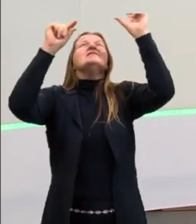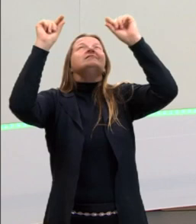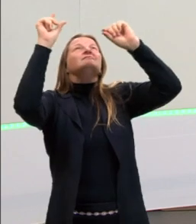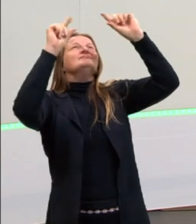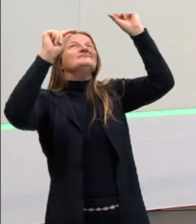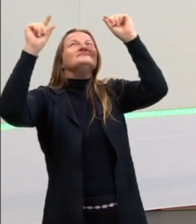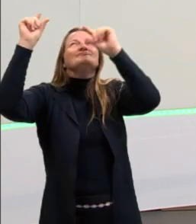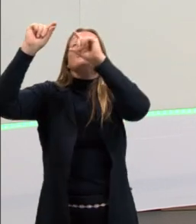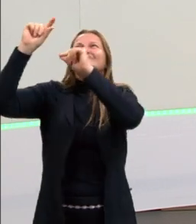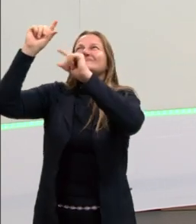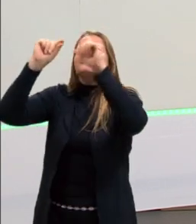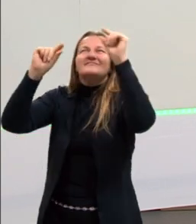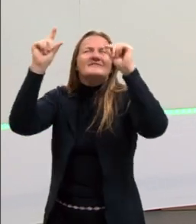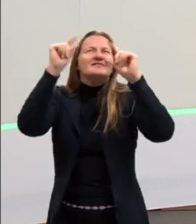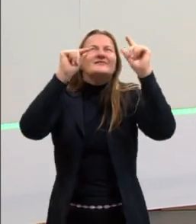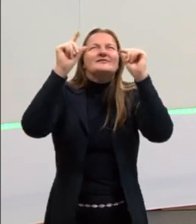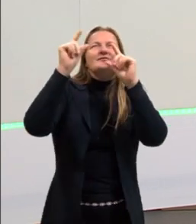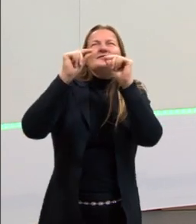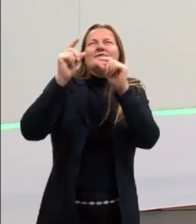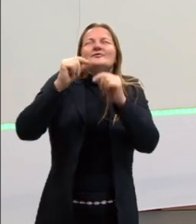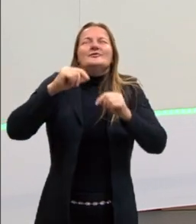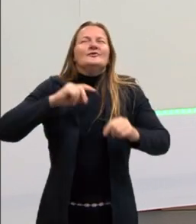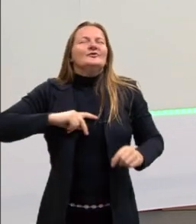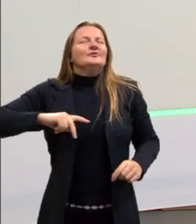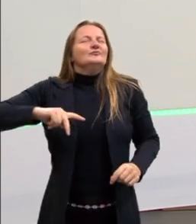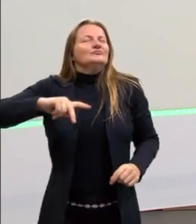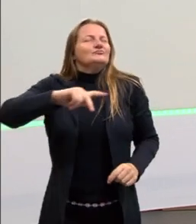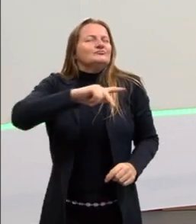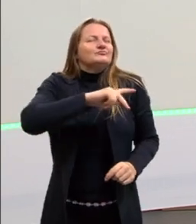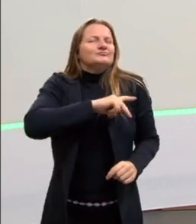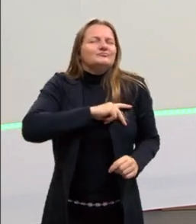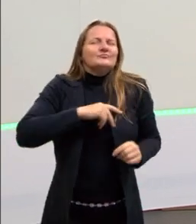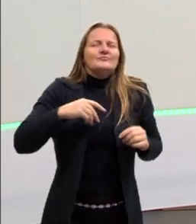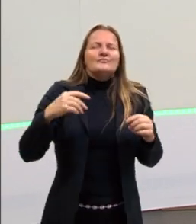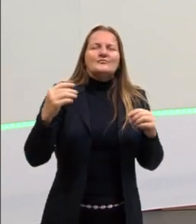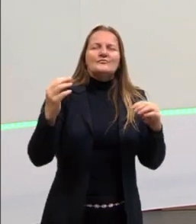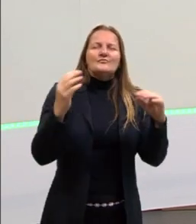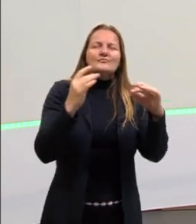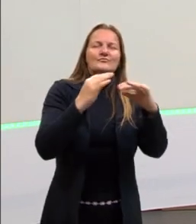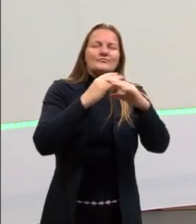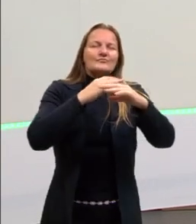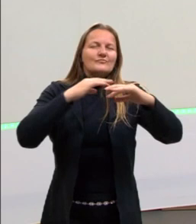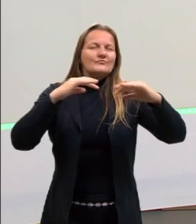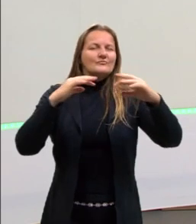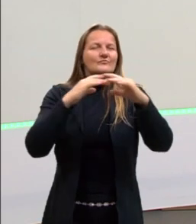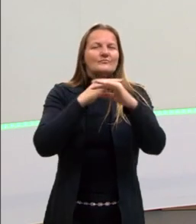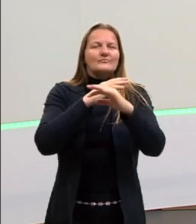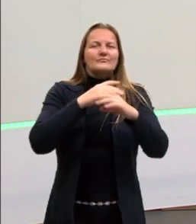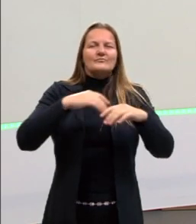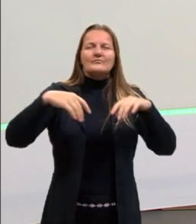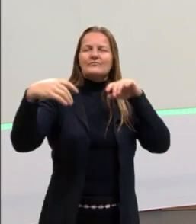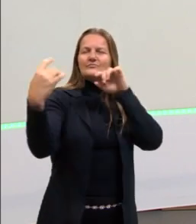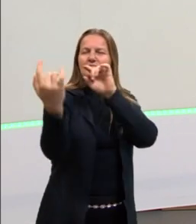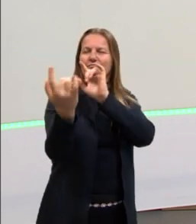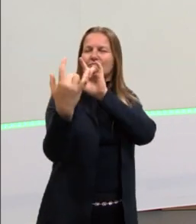estrelado en las multitudes e long Break